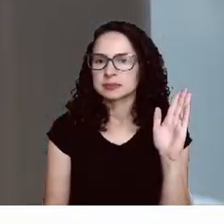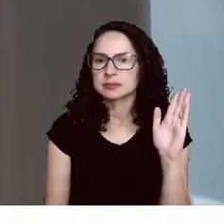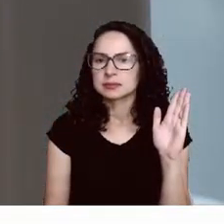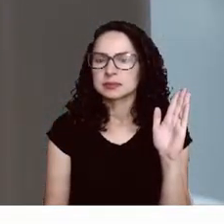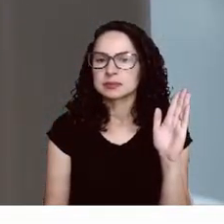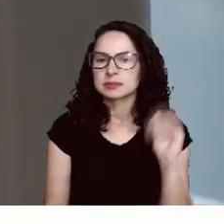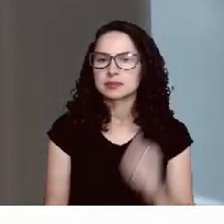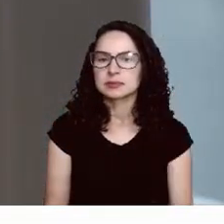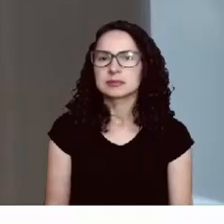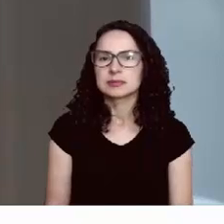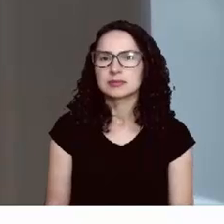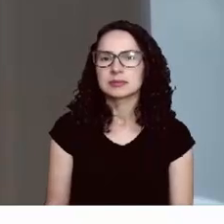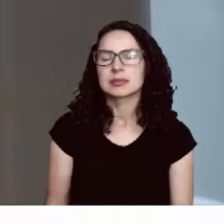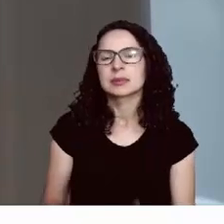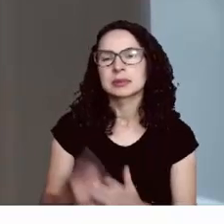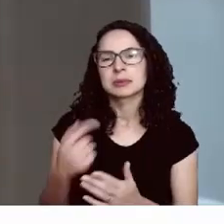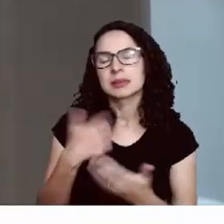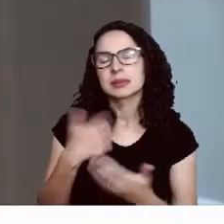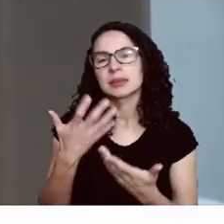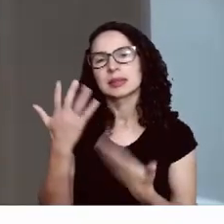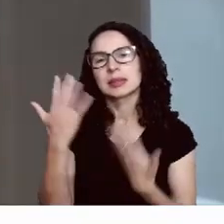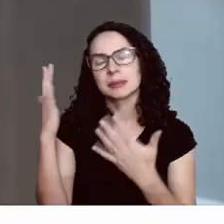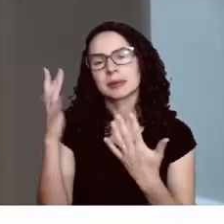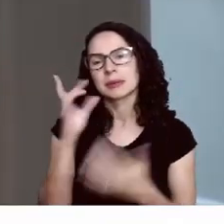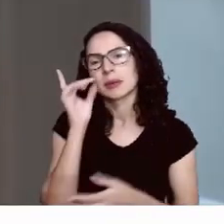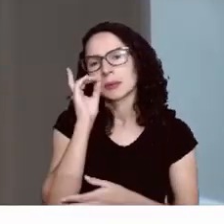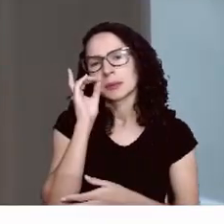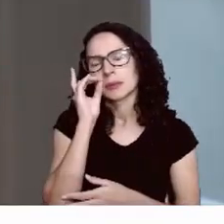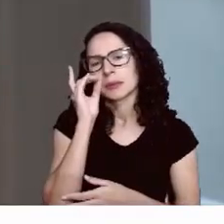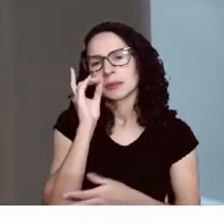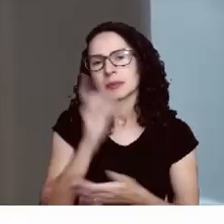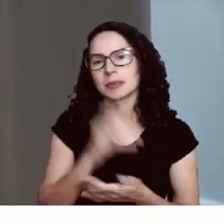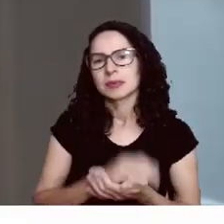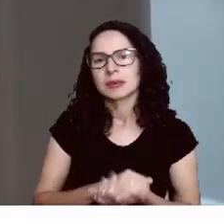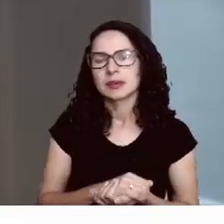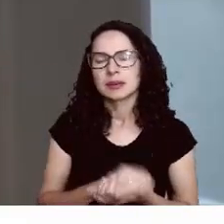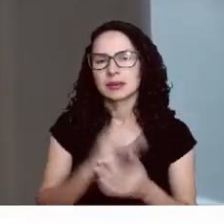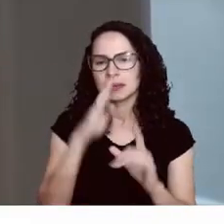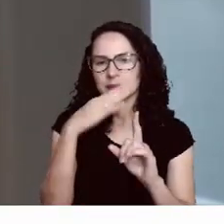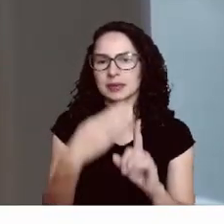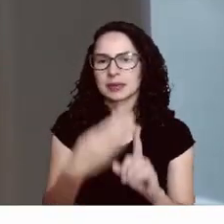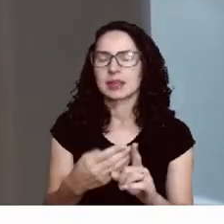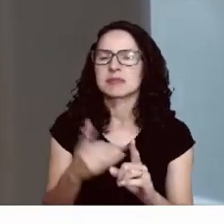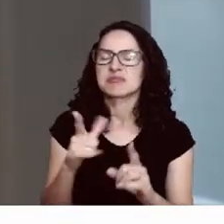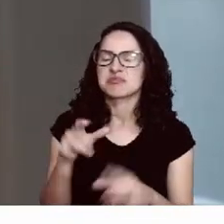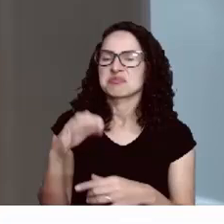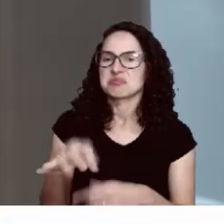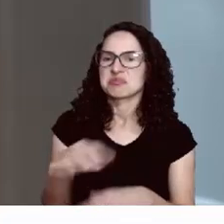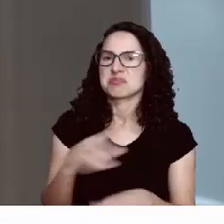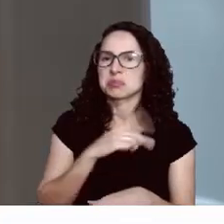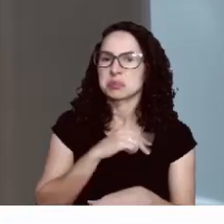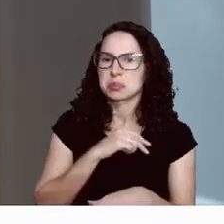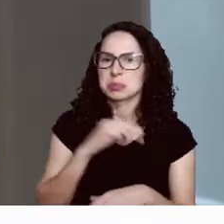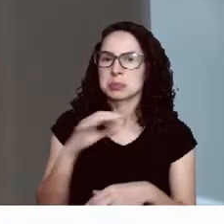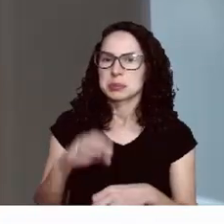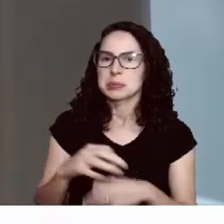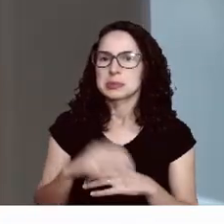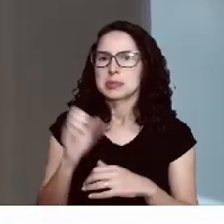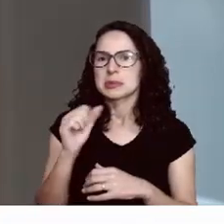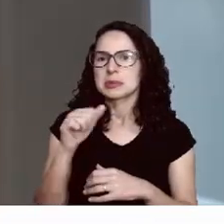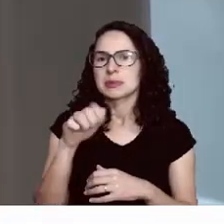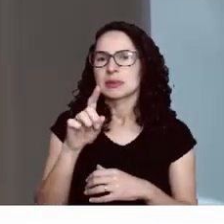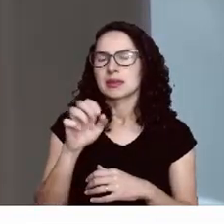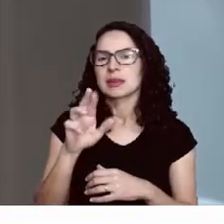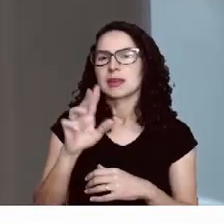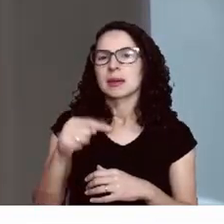Primeiramente, aqui queria parabenizar o Donizete pela moção, muito merecida. O Sander foi um dos primeiros amigos, quando